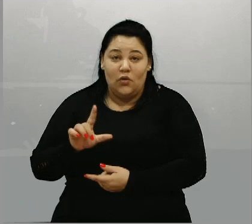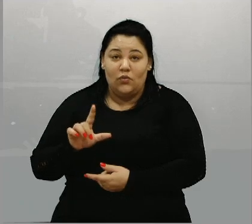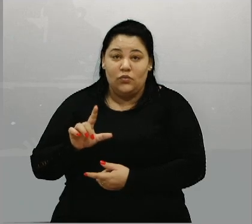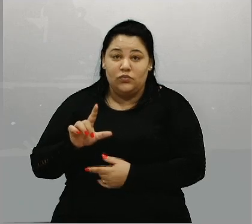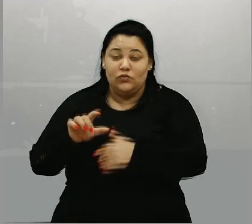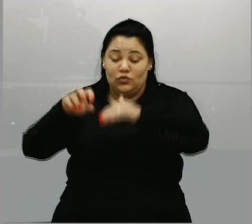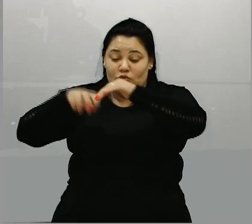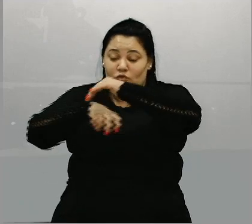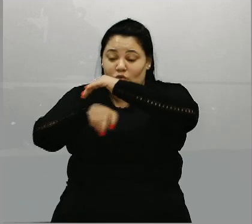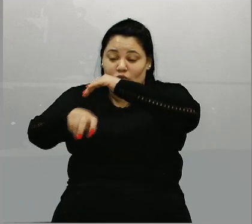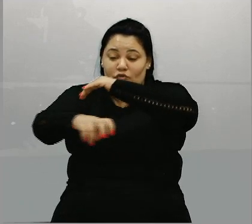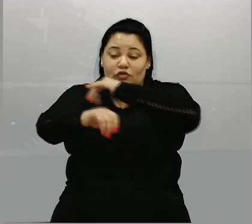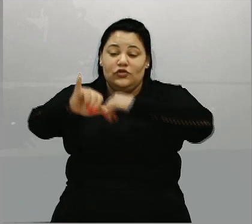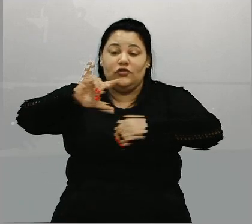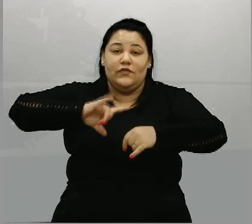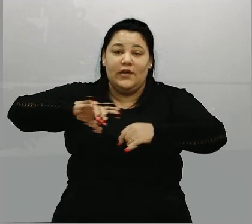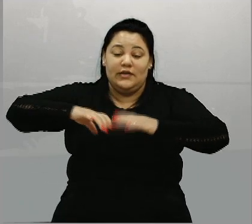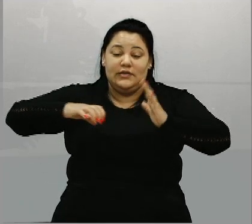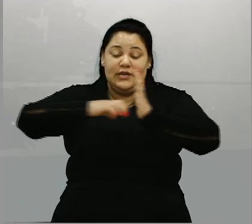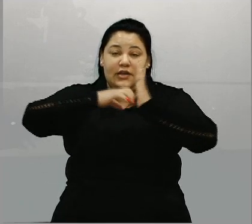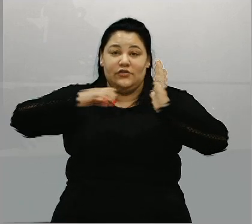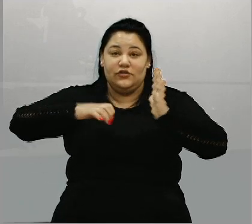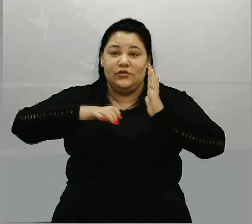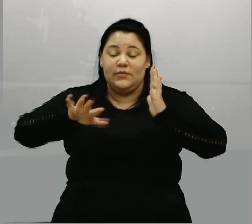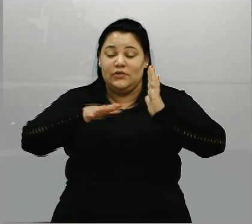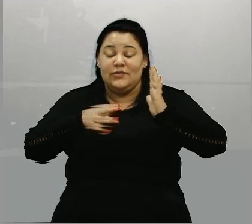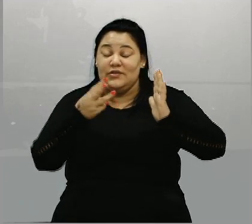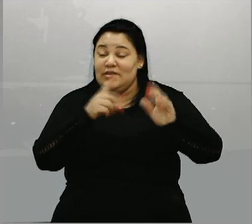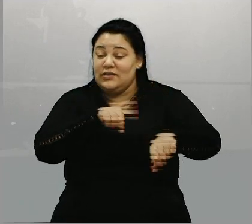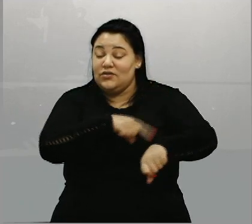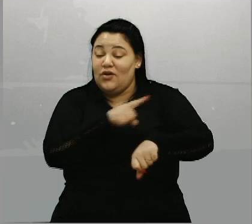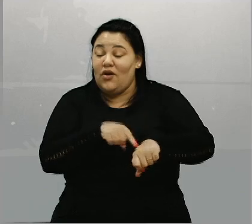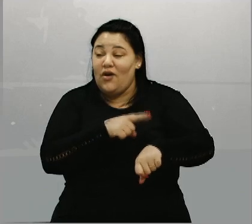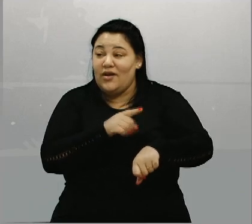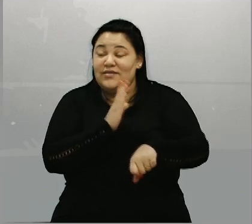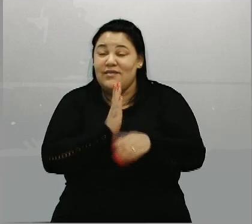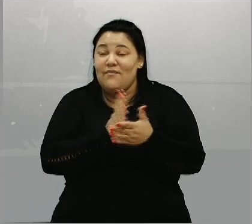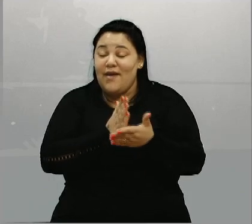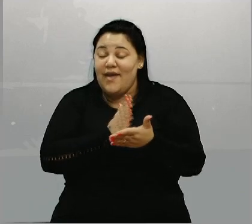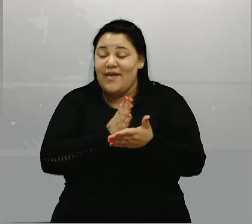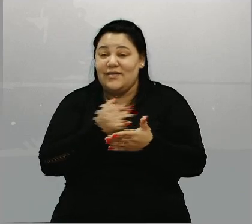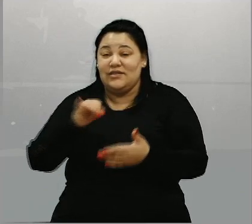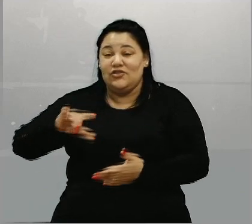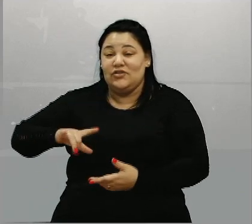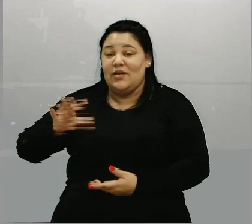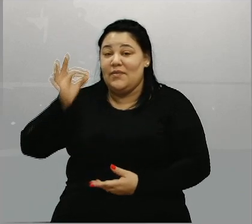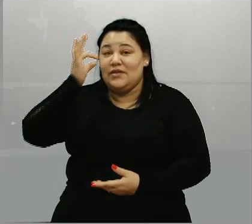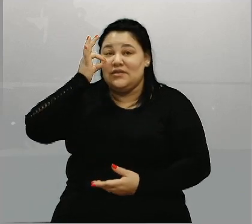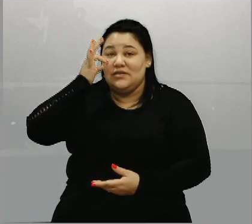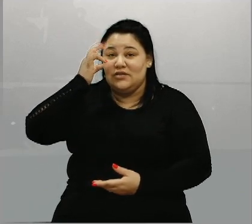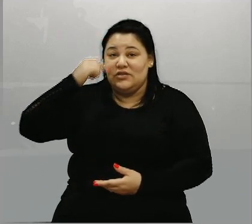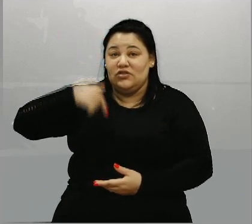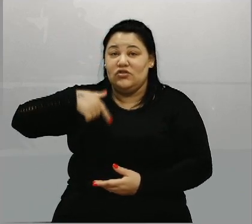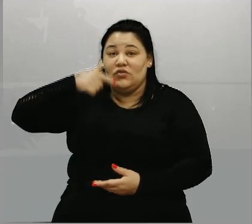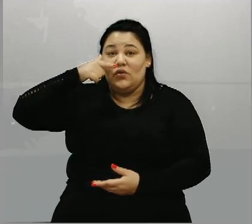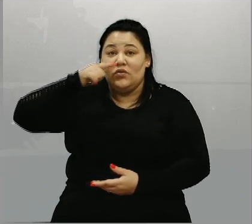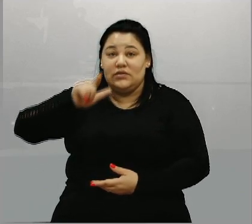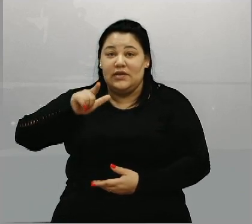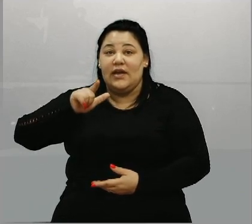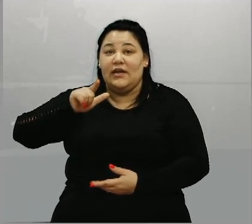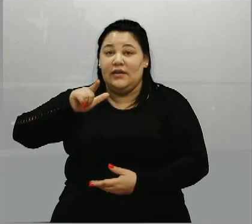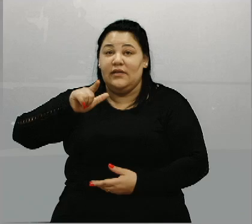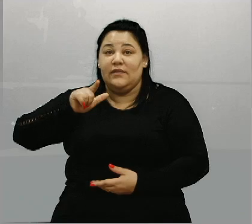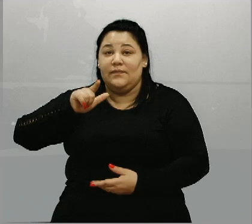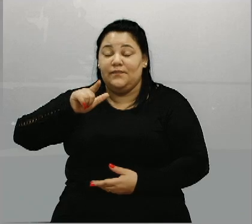horas e meia, até mais, para conseguir chegar lá. Quando a gente está na Rota do Sol, a gente consegue manter essas pessoas dentro desse